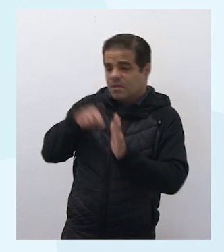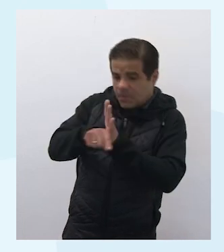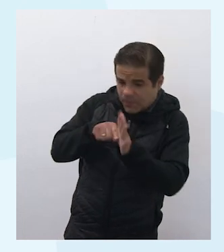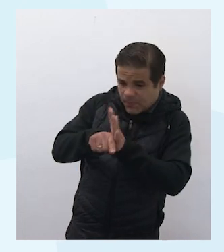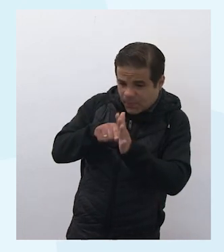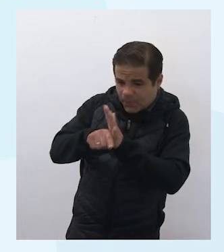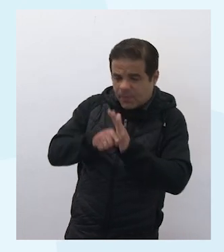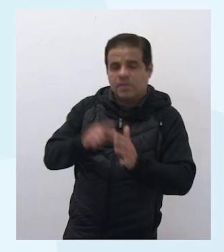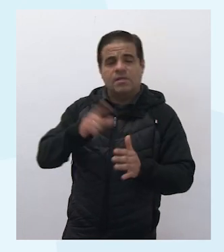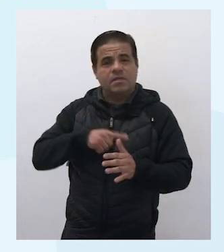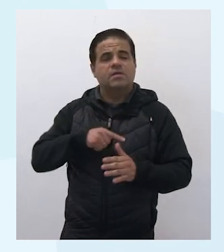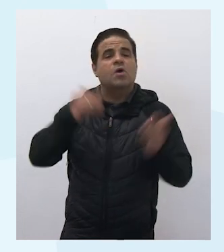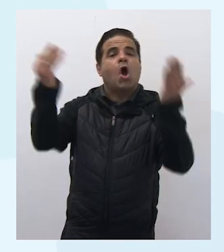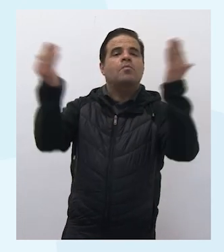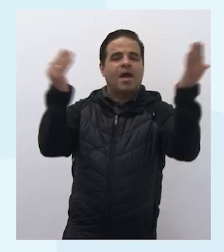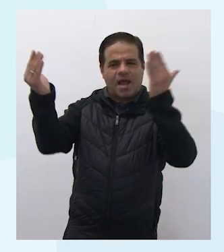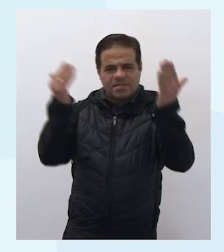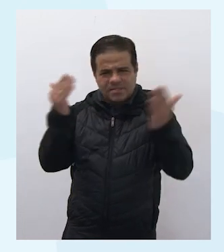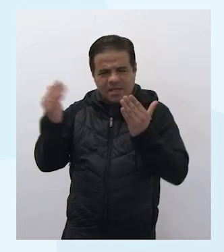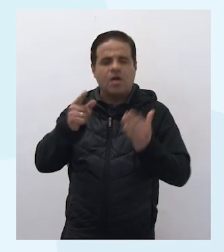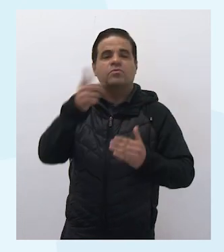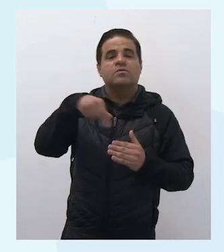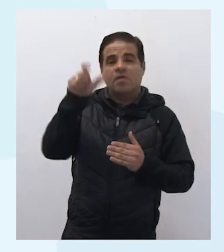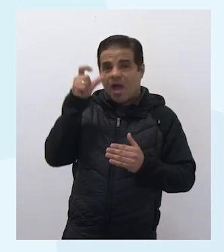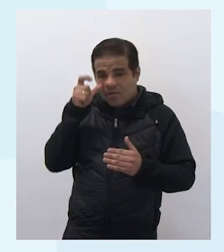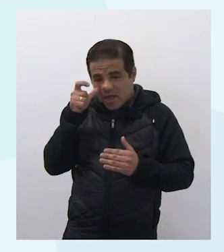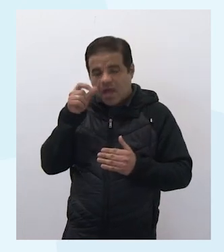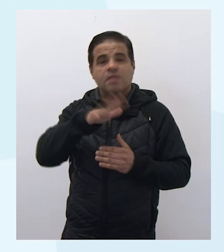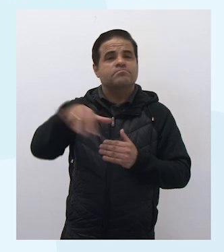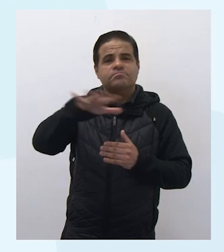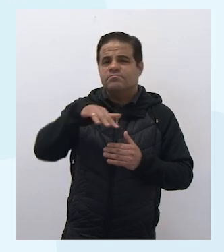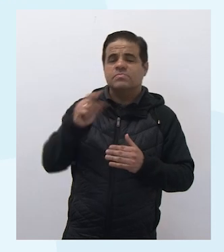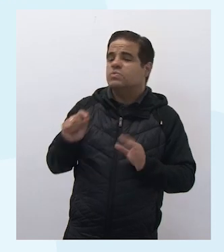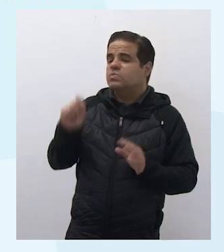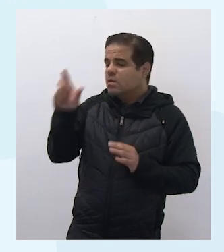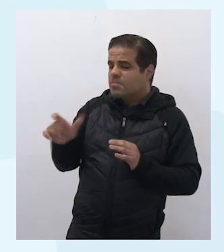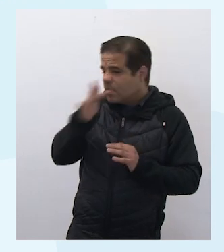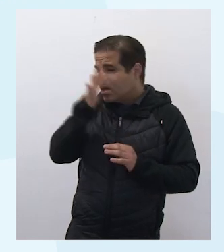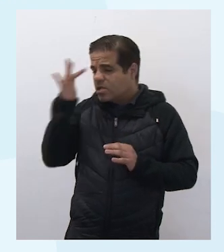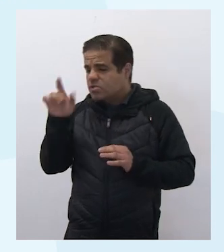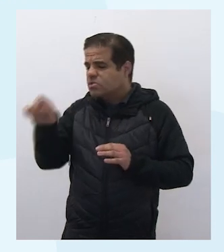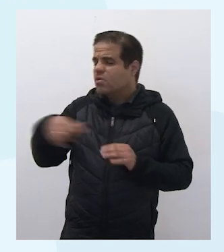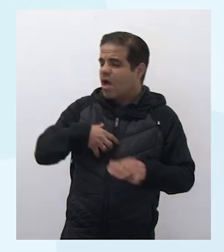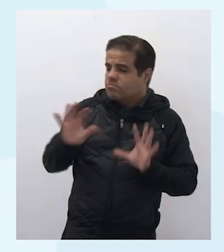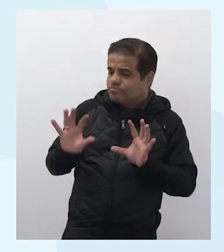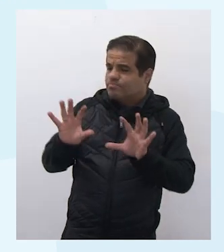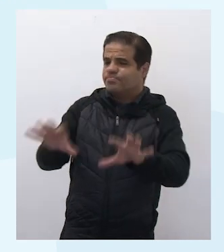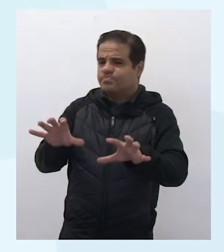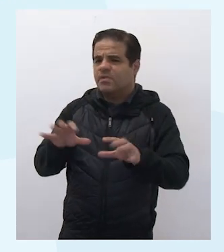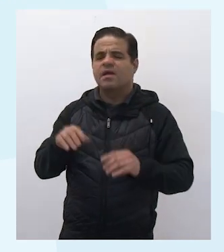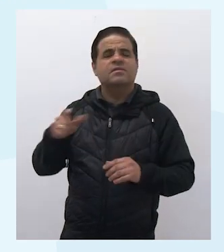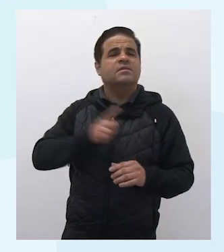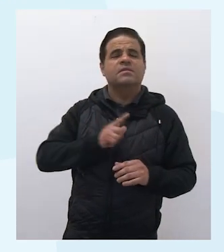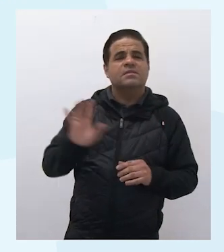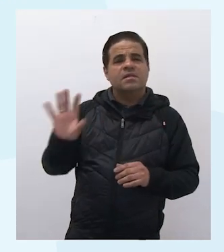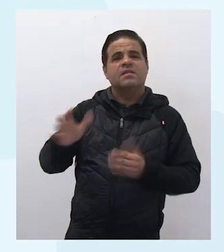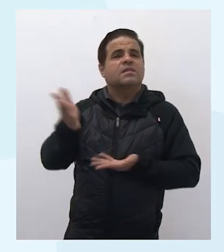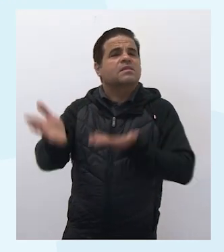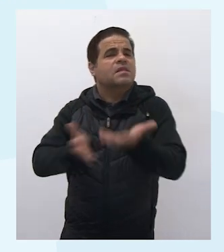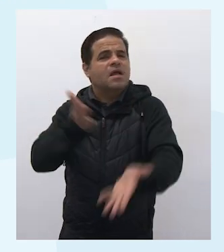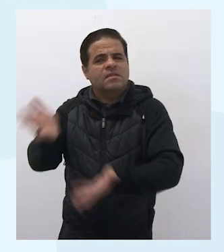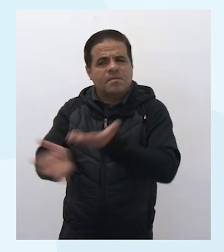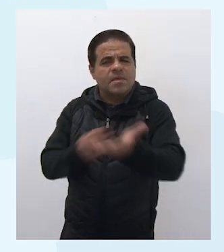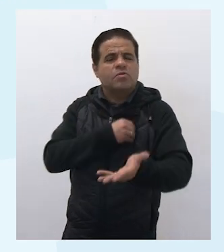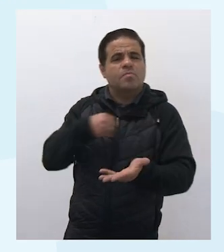trazendo aí o paralelo. A gente vai observando como é que esse paciente reage a este